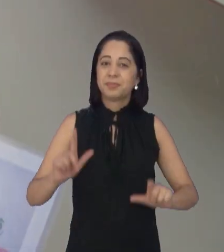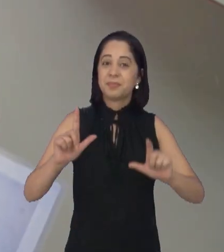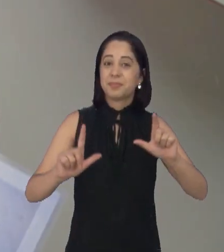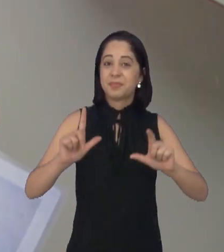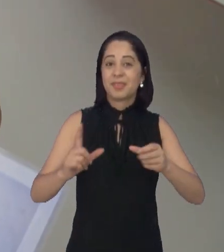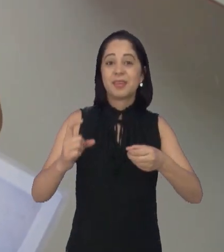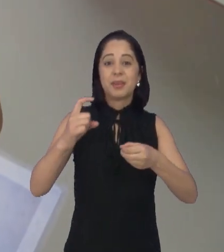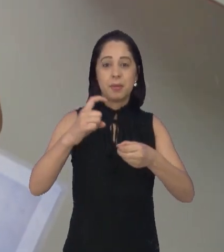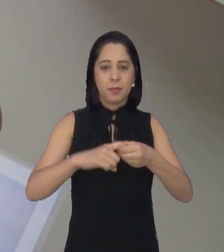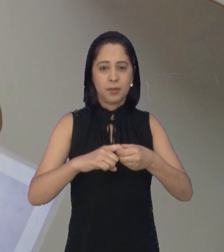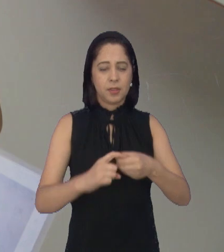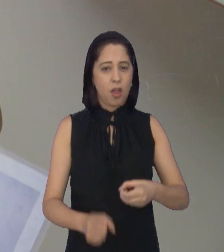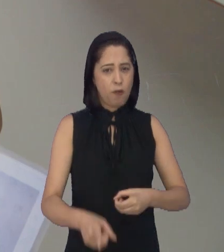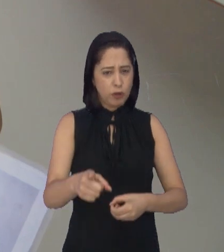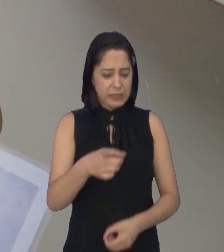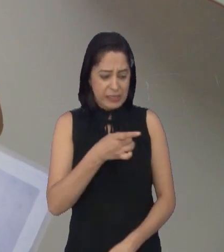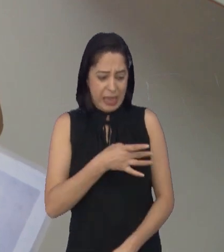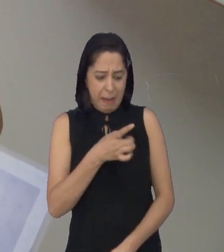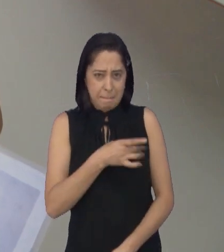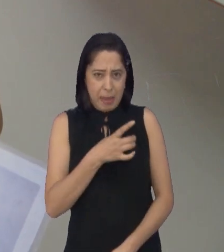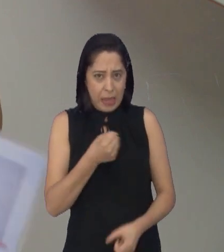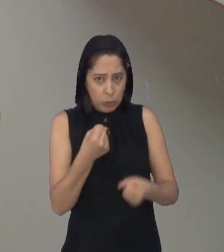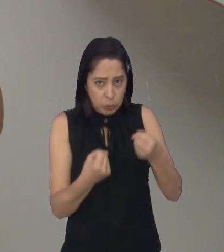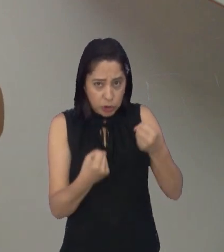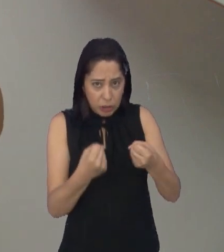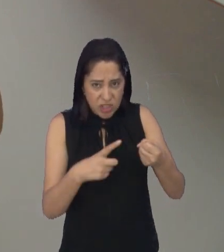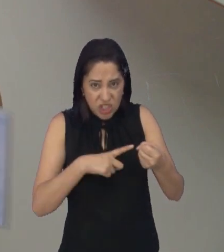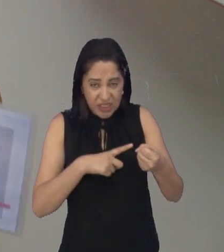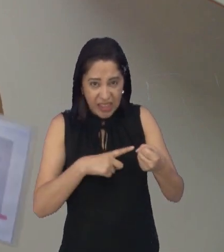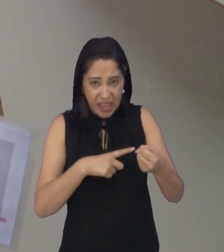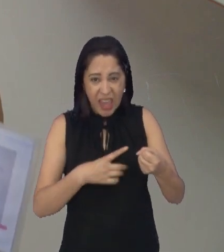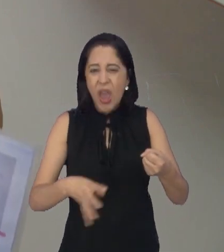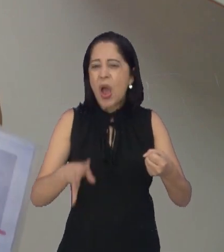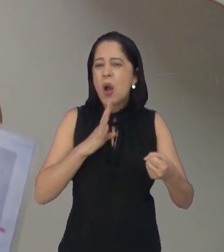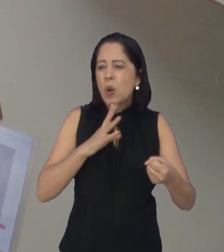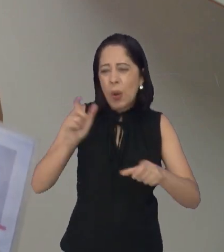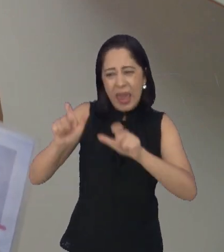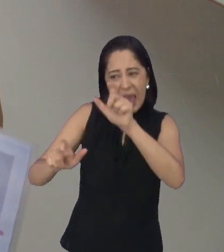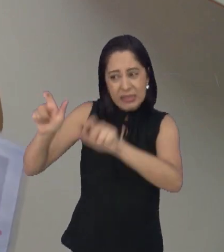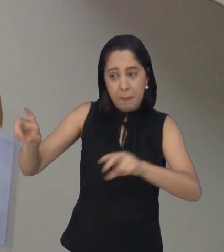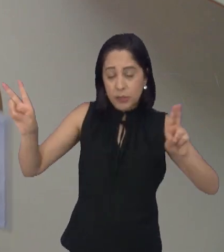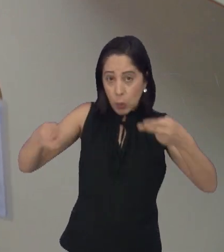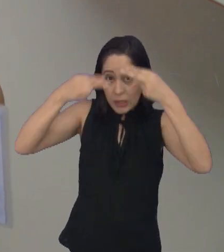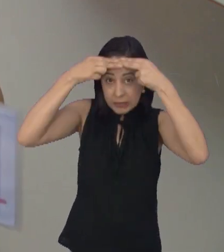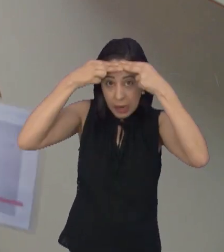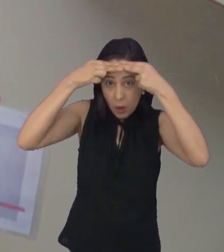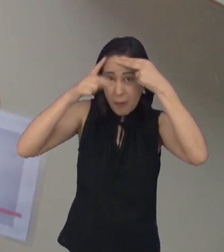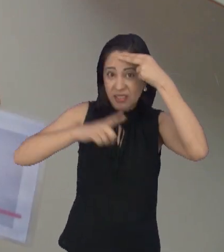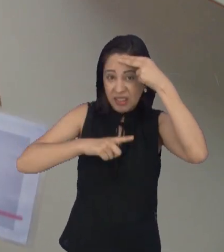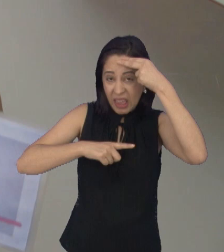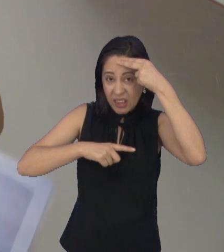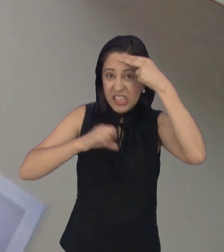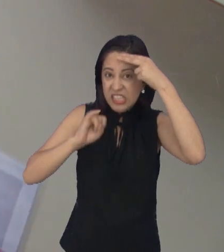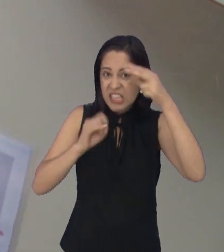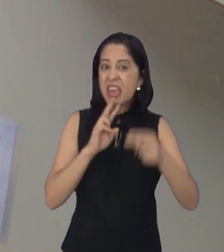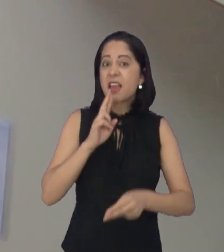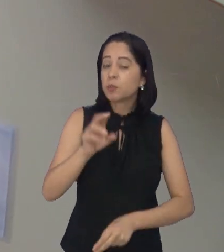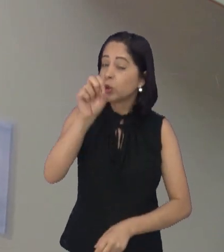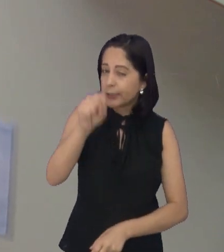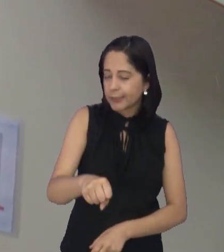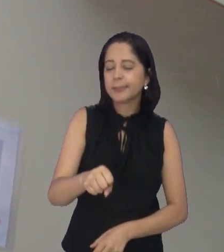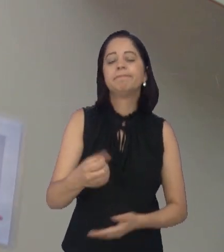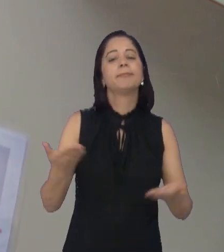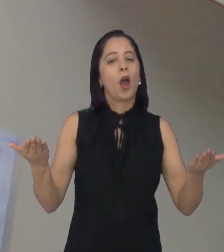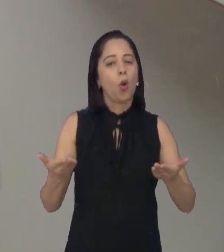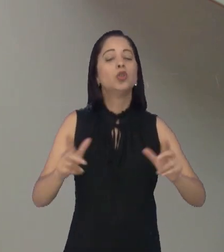Estamos de volta. Você tem medo de dirigir? Conhece alguém que tem esse tipo de trauma? Se a resposta for sim, o De Bem